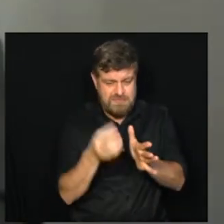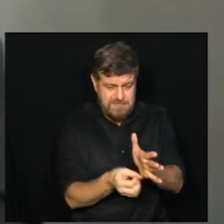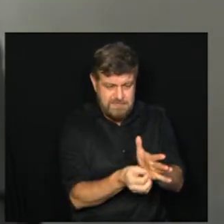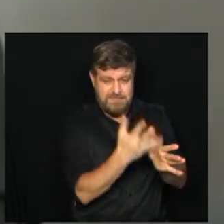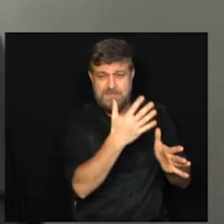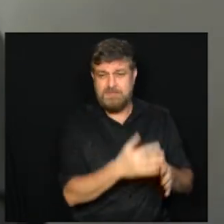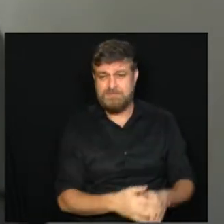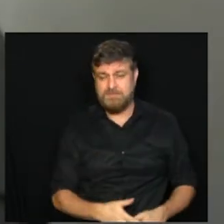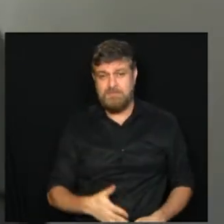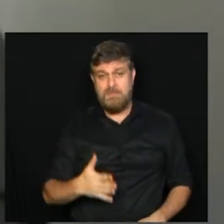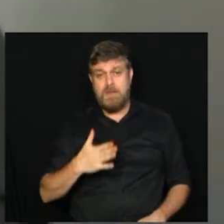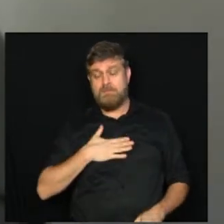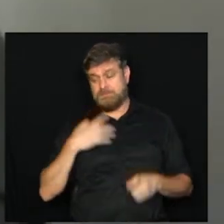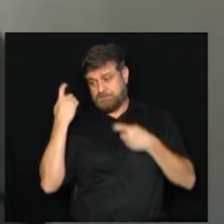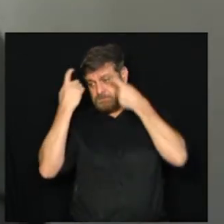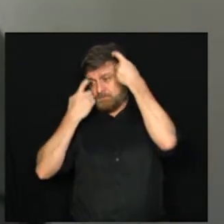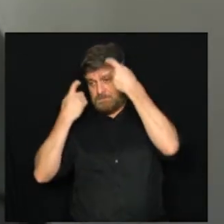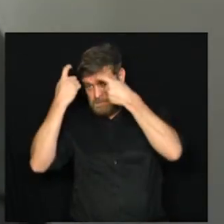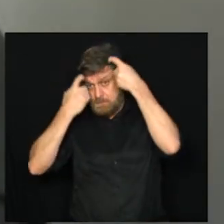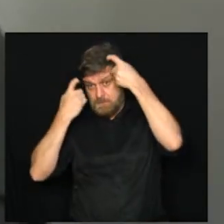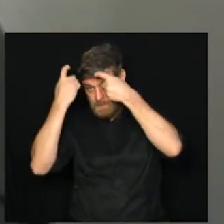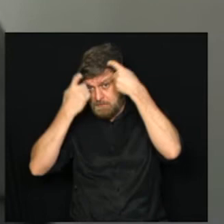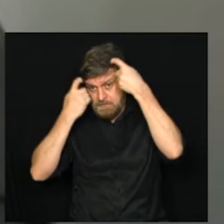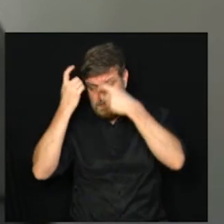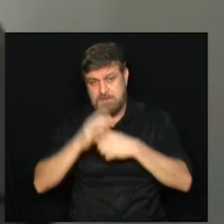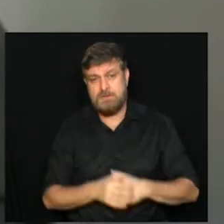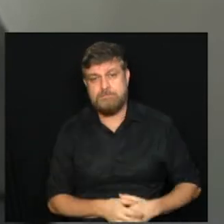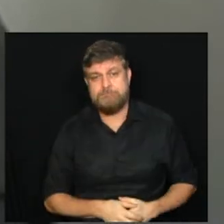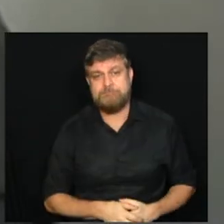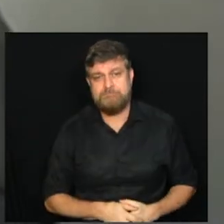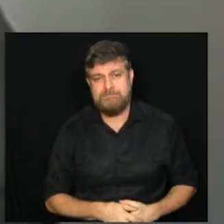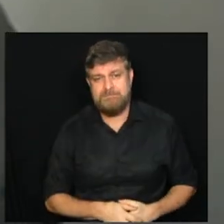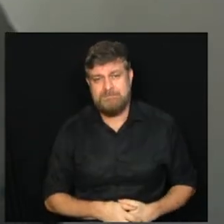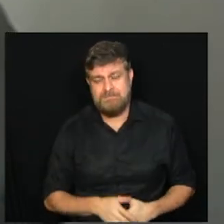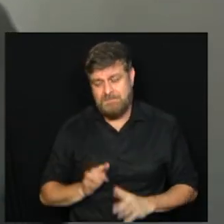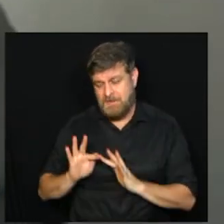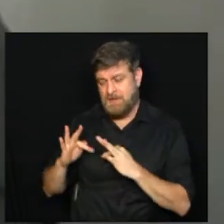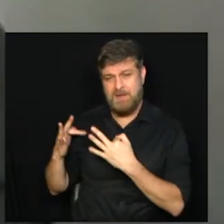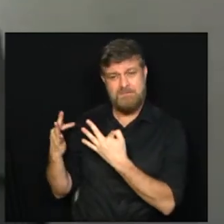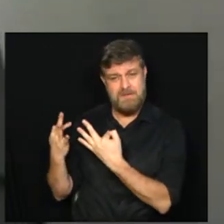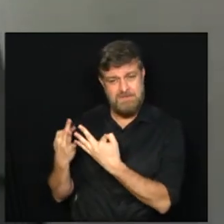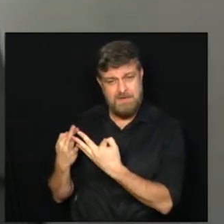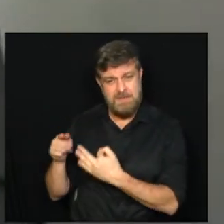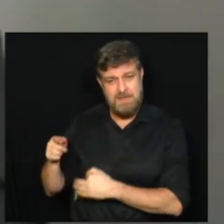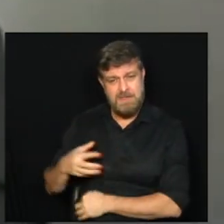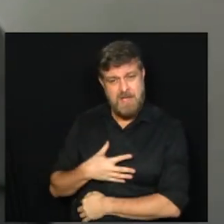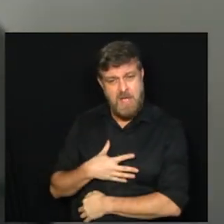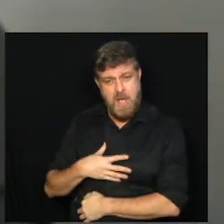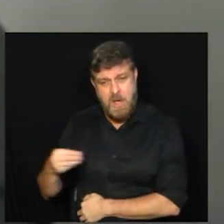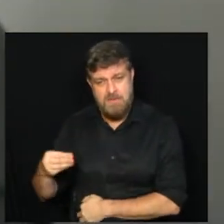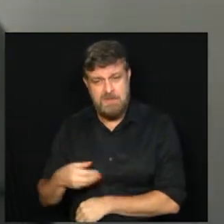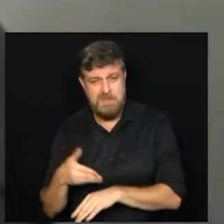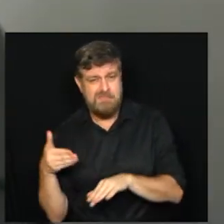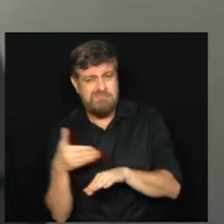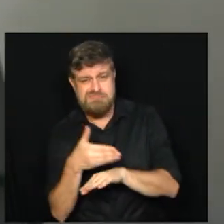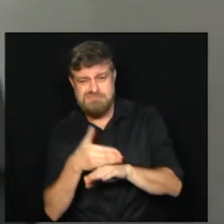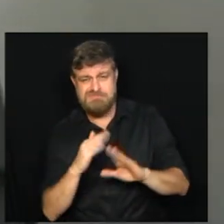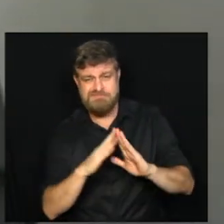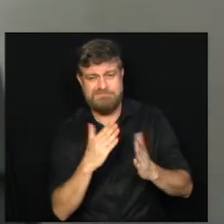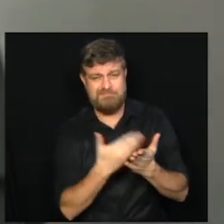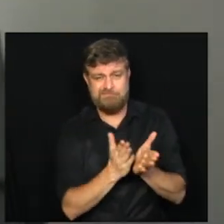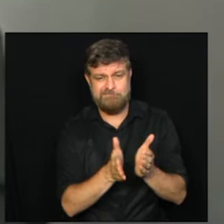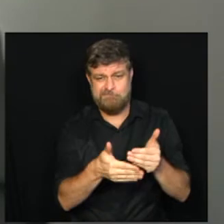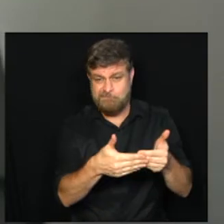qual a minha preocupação quanto a isso? Muitas famílias, os filhos deixaram de ir para a escola e essas